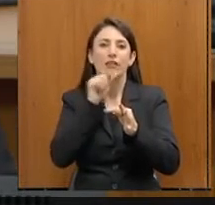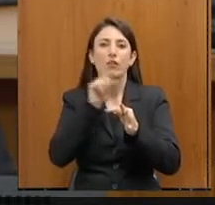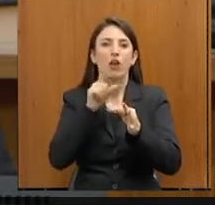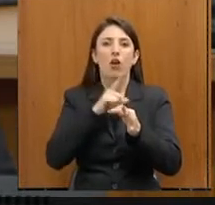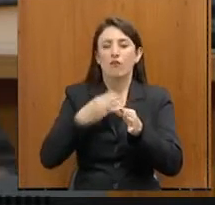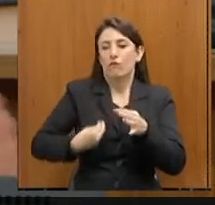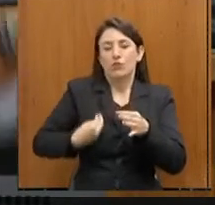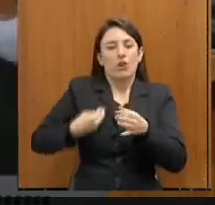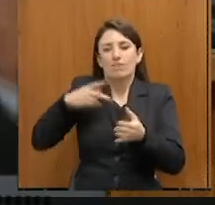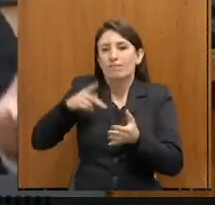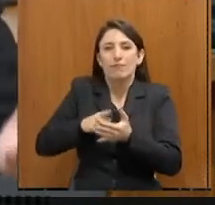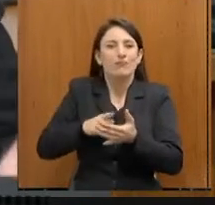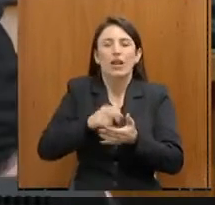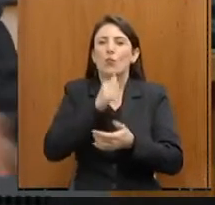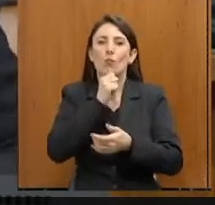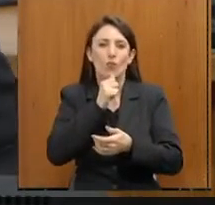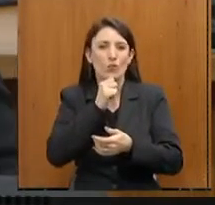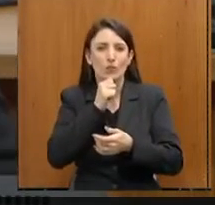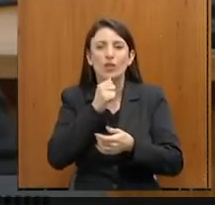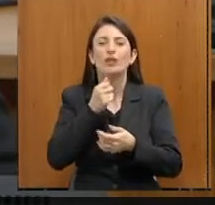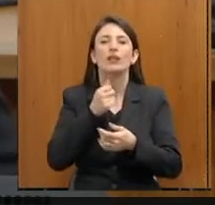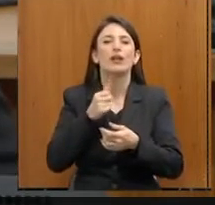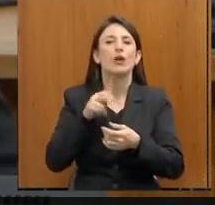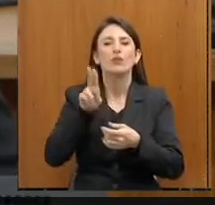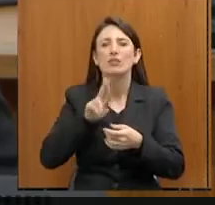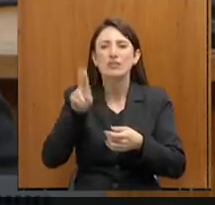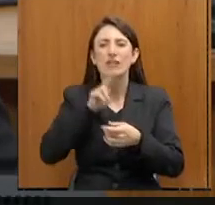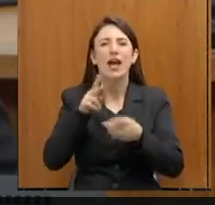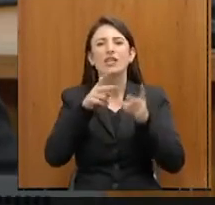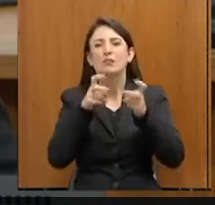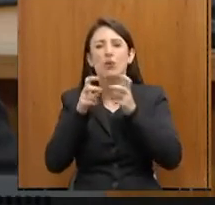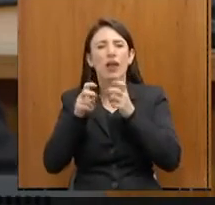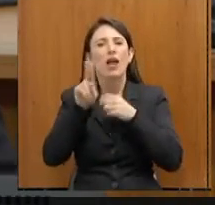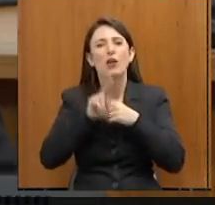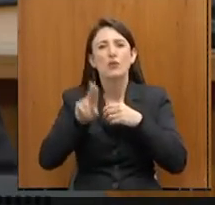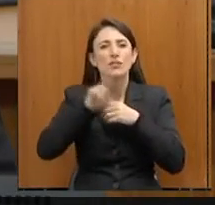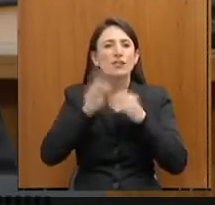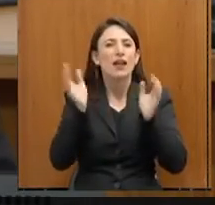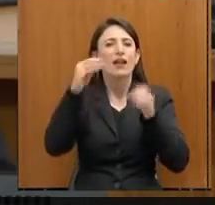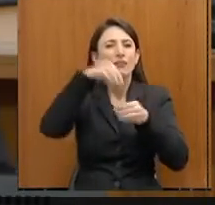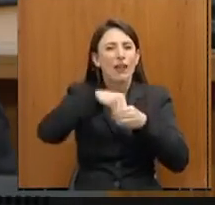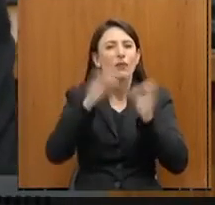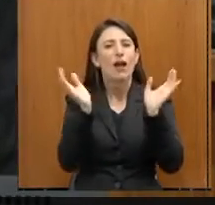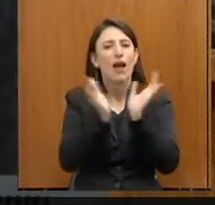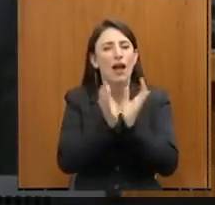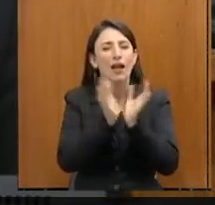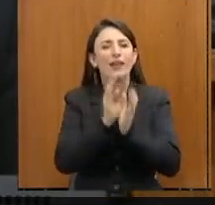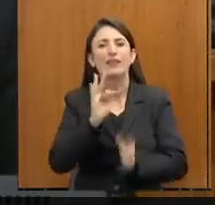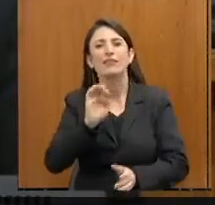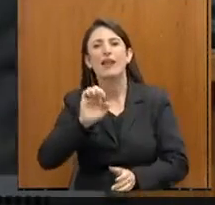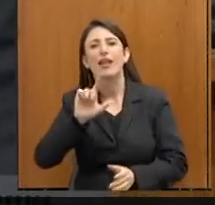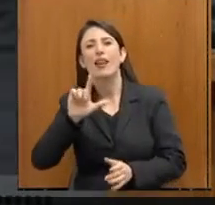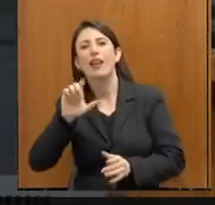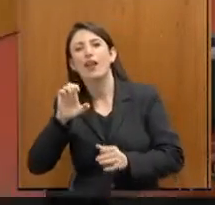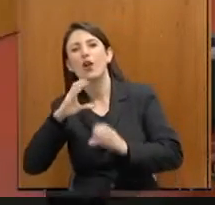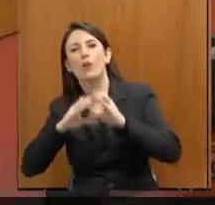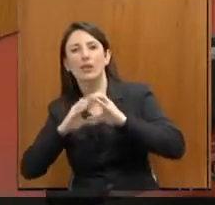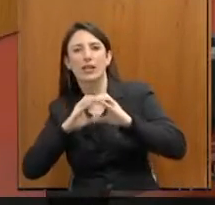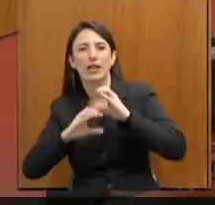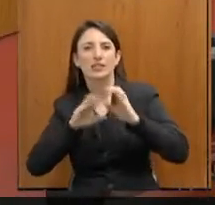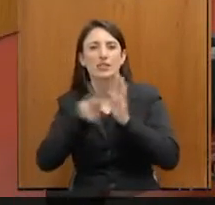legal no que tem o coração no espaço de técnico de telecomunicações brasileiro obrigado